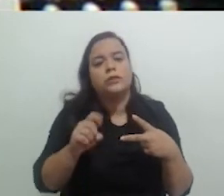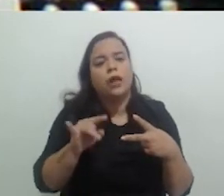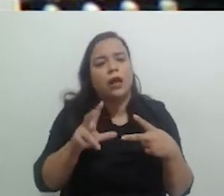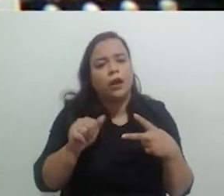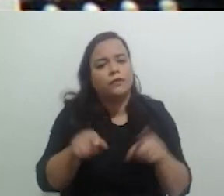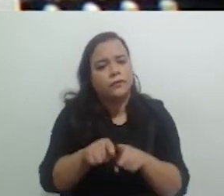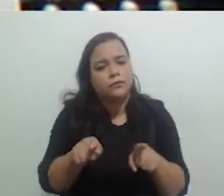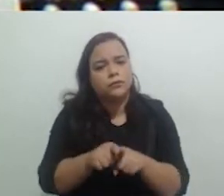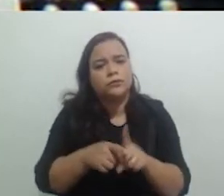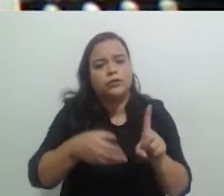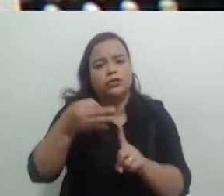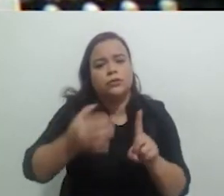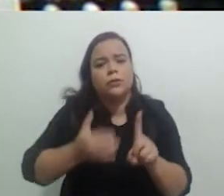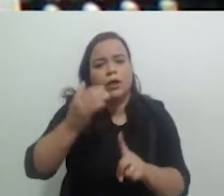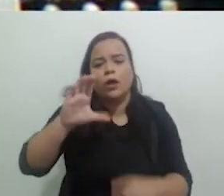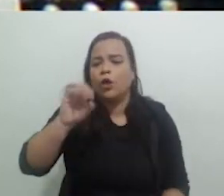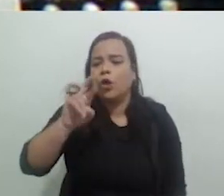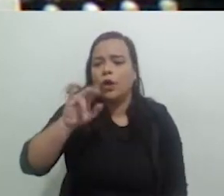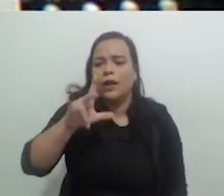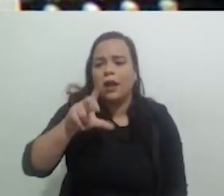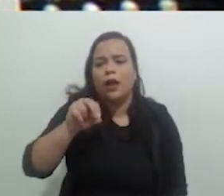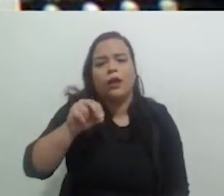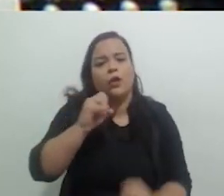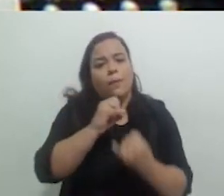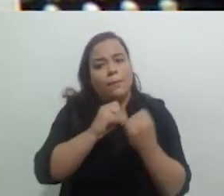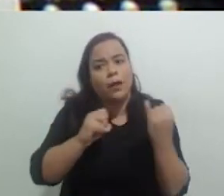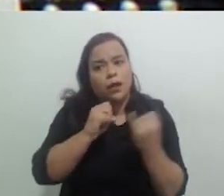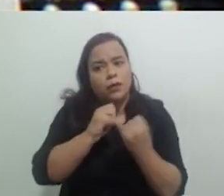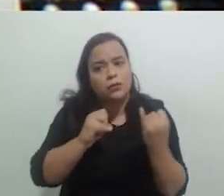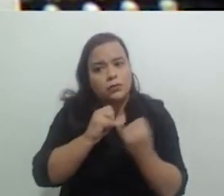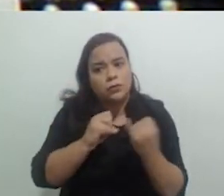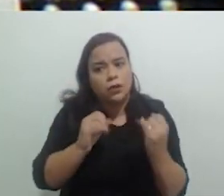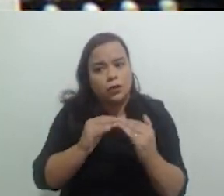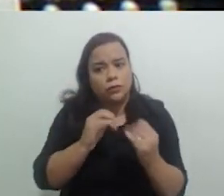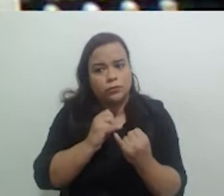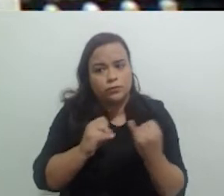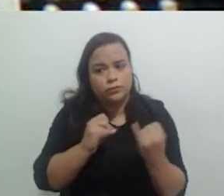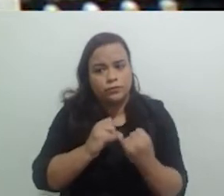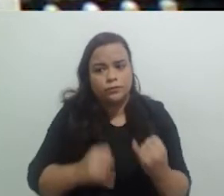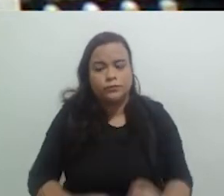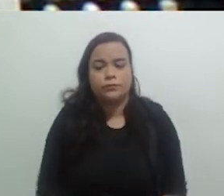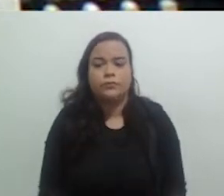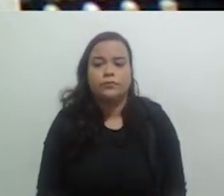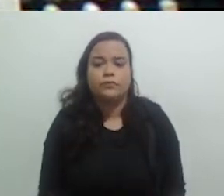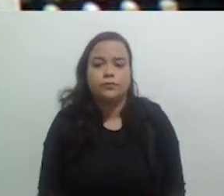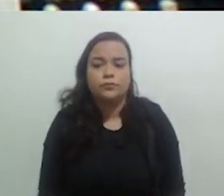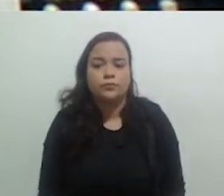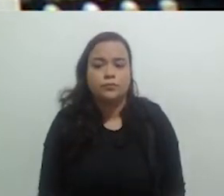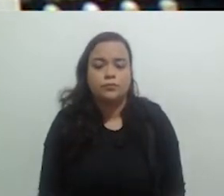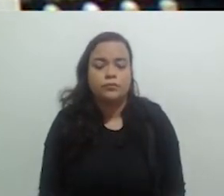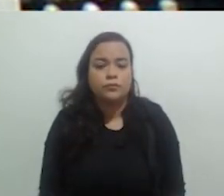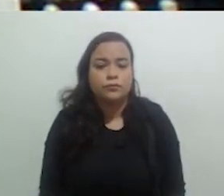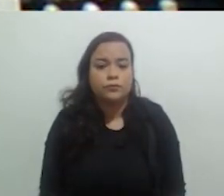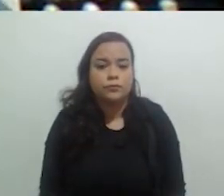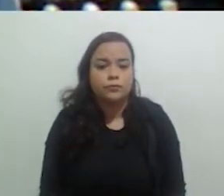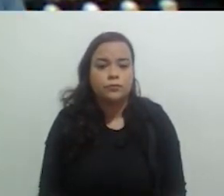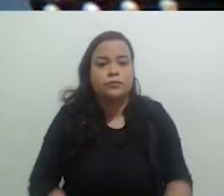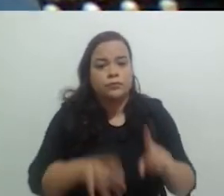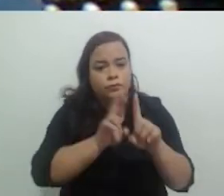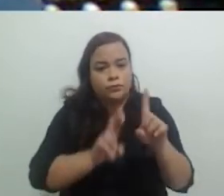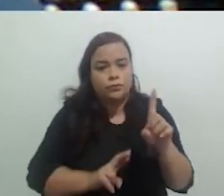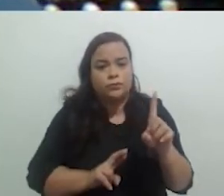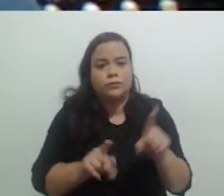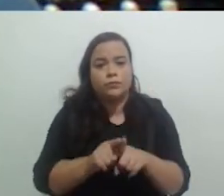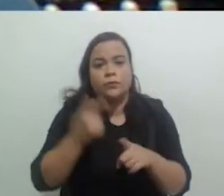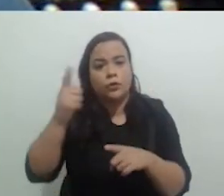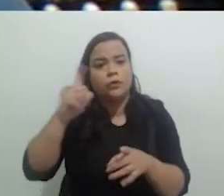Parcial. Parcial. É o relator, não é? É. E o doutor Eduardo já votou. Então, nós temos aqui...